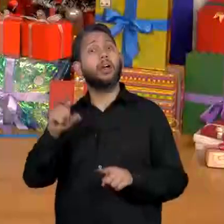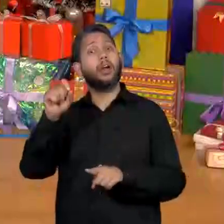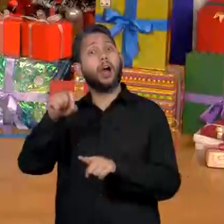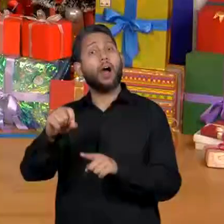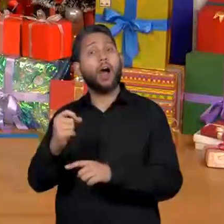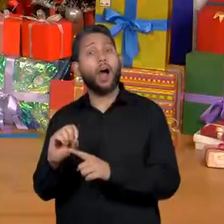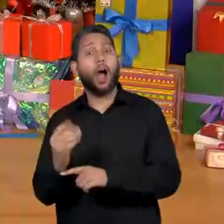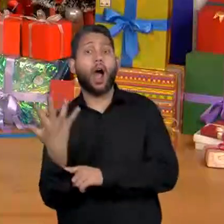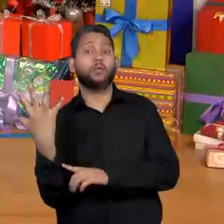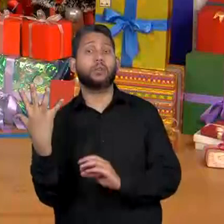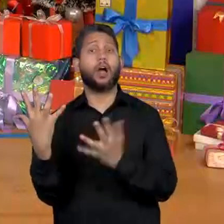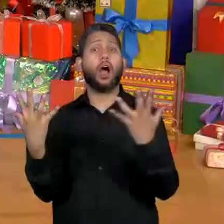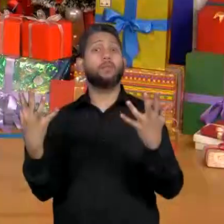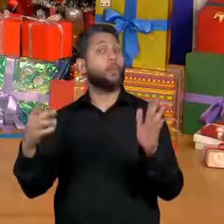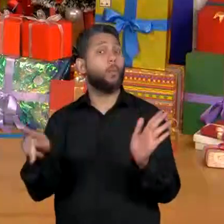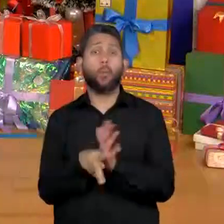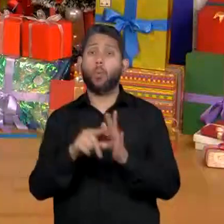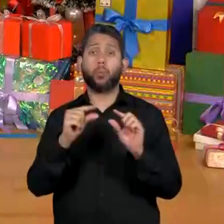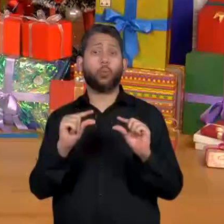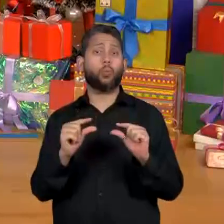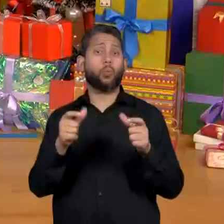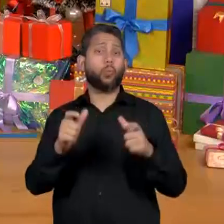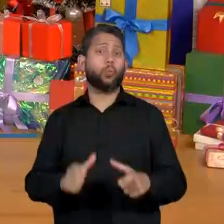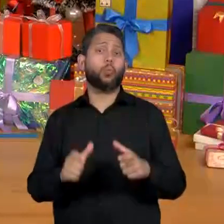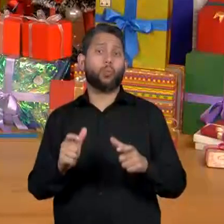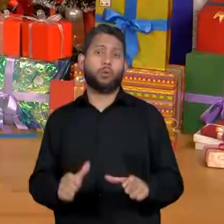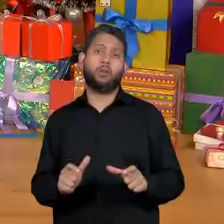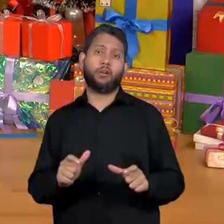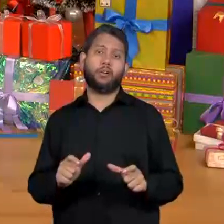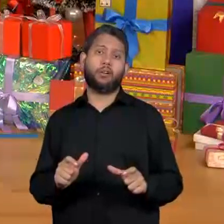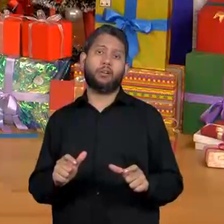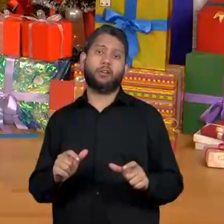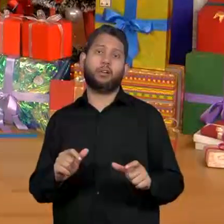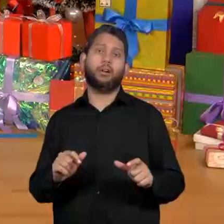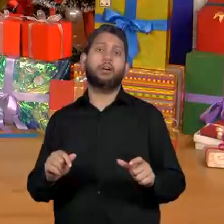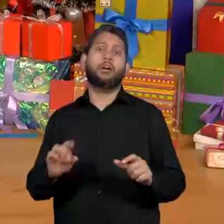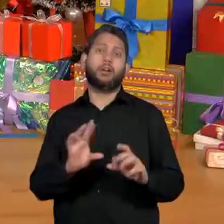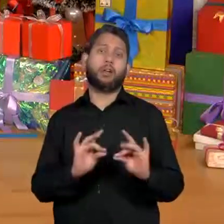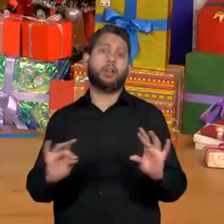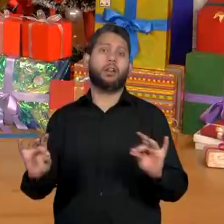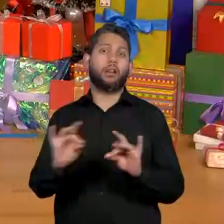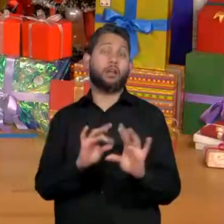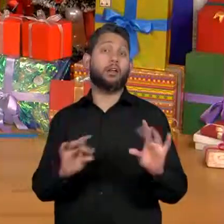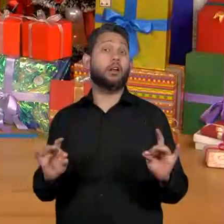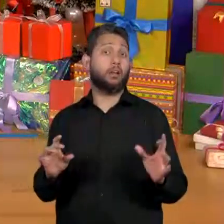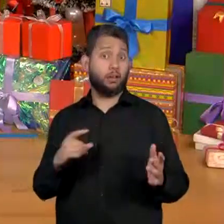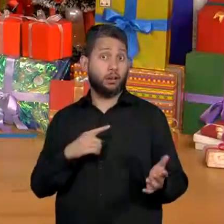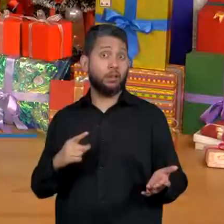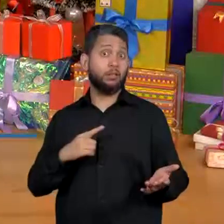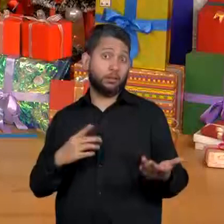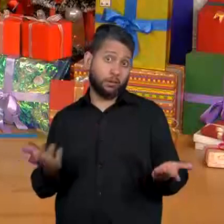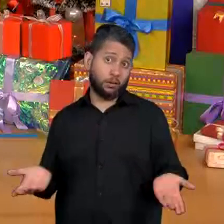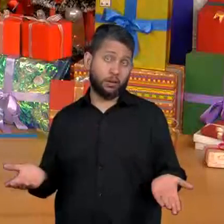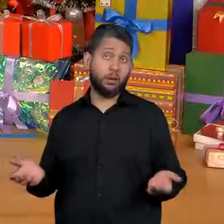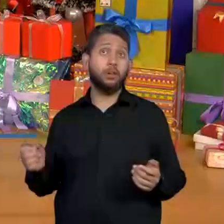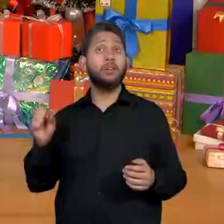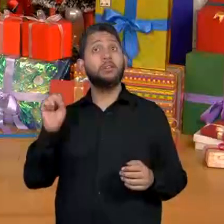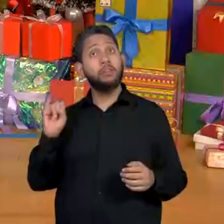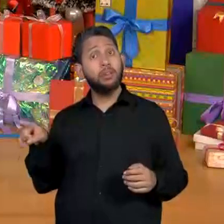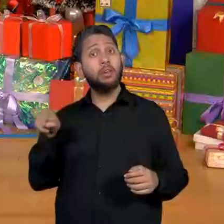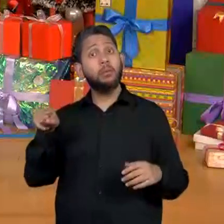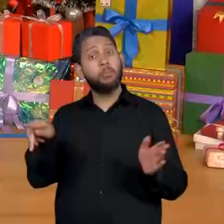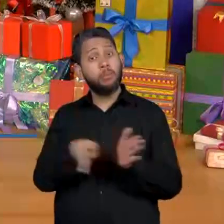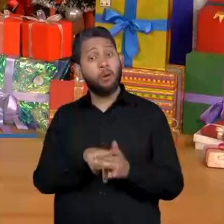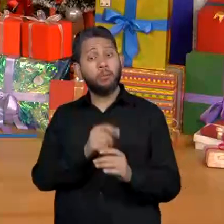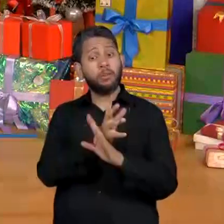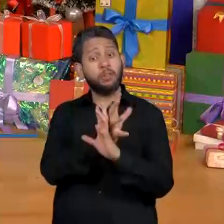que nasce, né, tem vida, mesmo, sim, ele tendo todas essas características mais seca, né? E logo, exato, se ele tem essas características